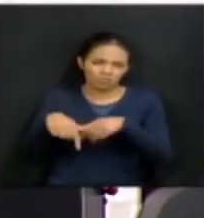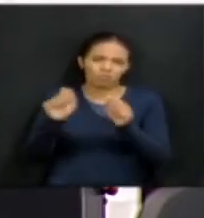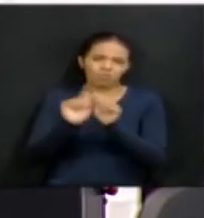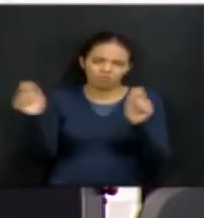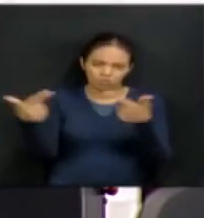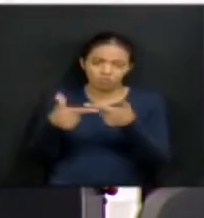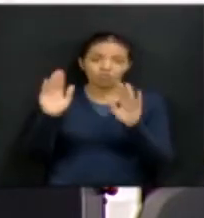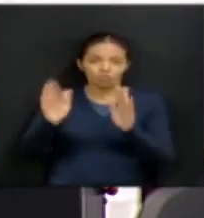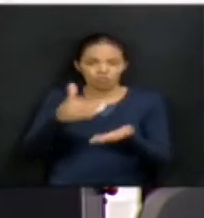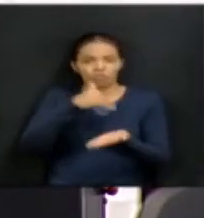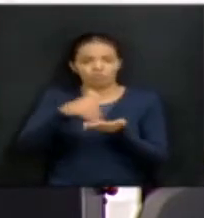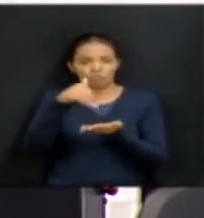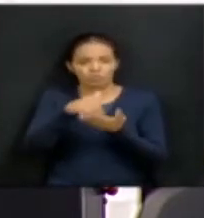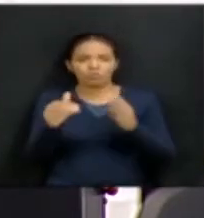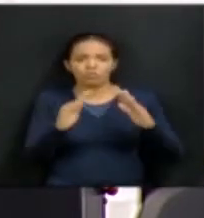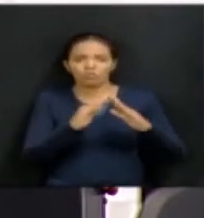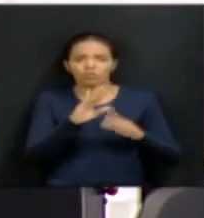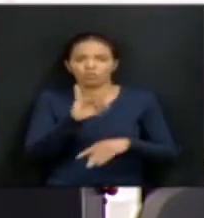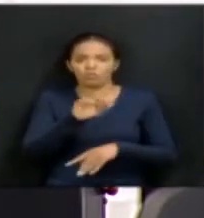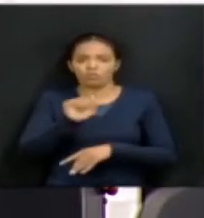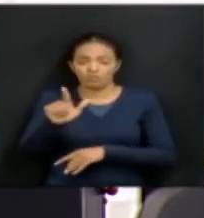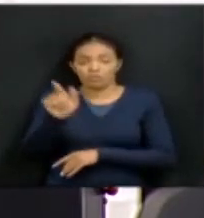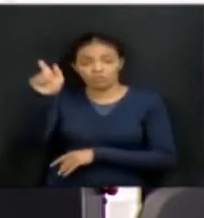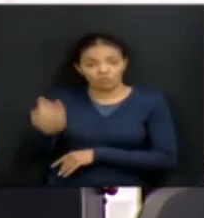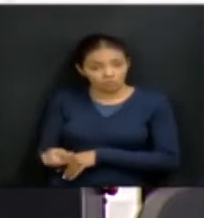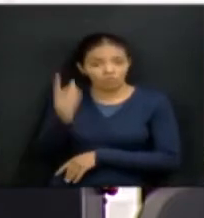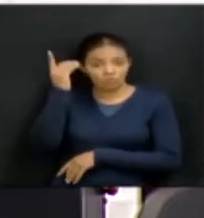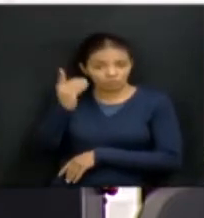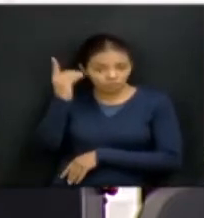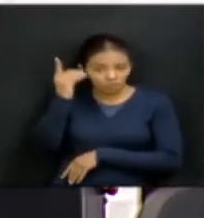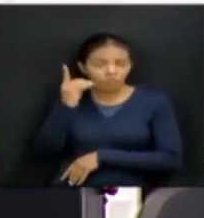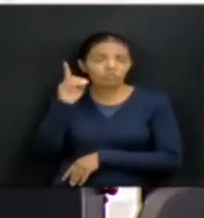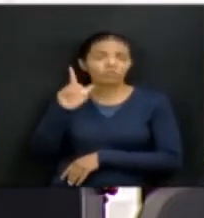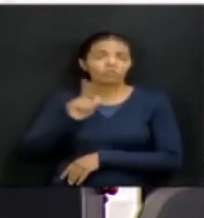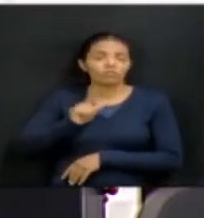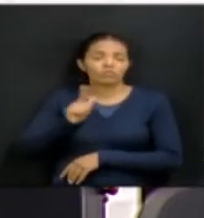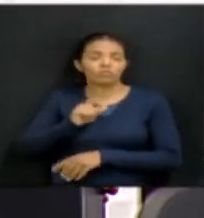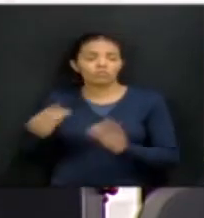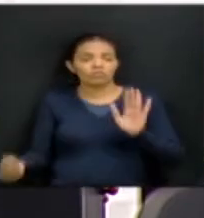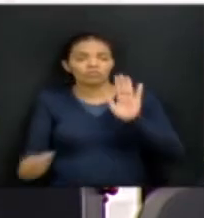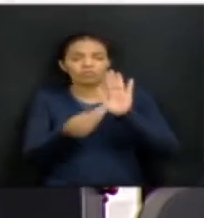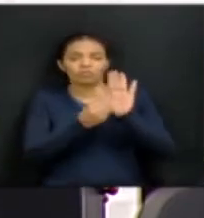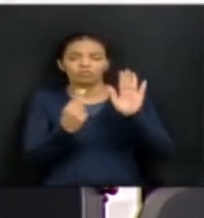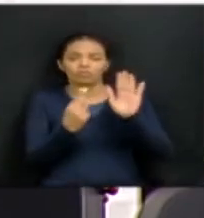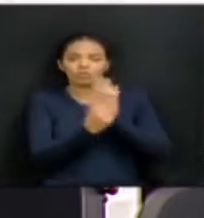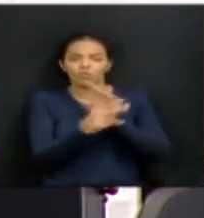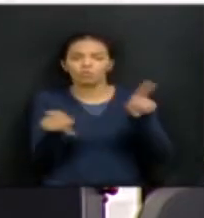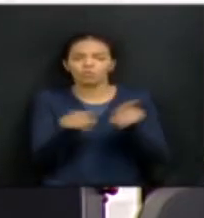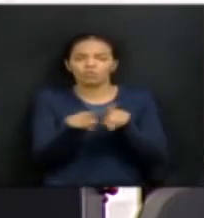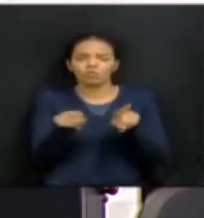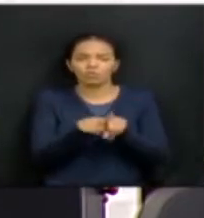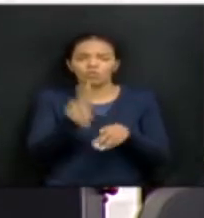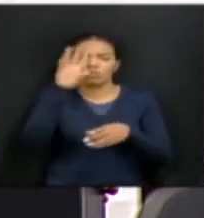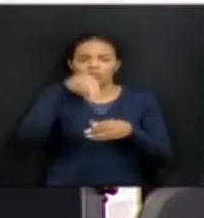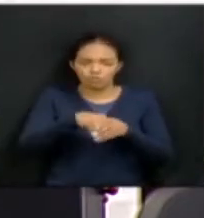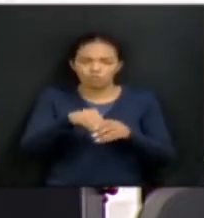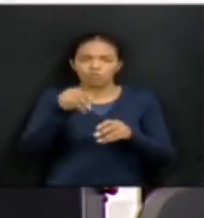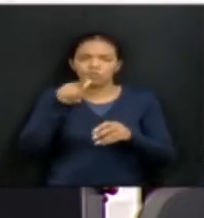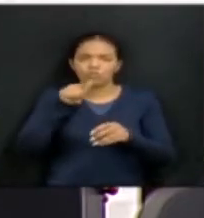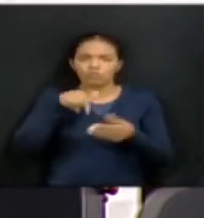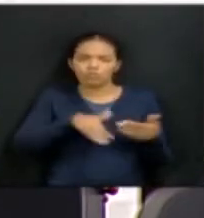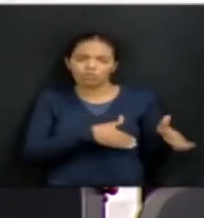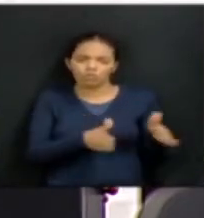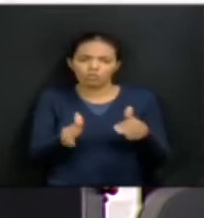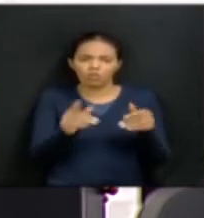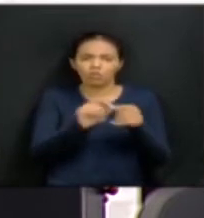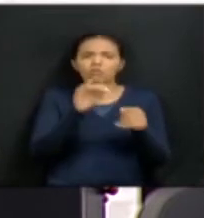secretário da casa civil e que esse deputado também teve a intenção no dar o seu nome para usina do baixo Iguaçu que também foi